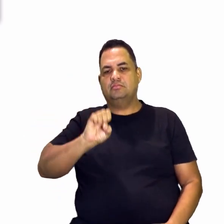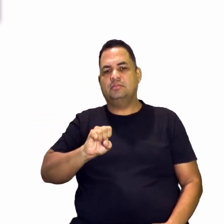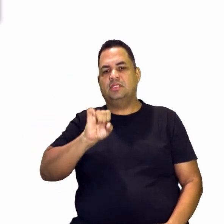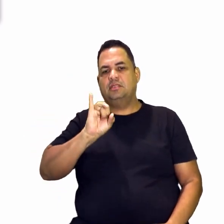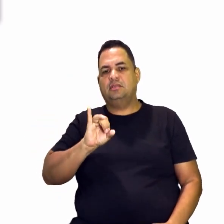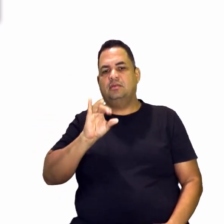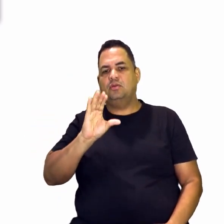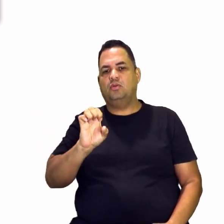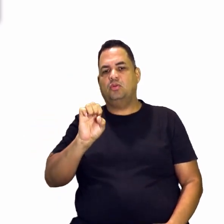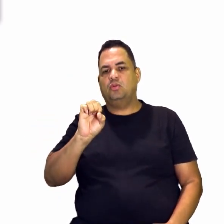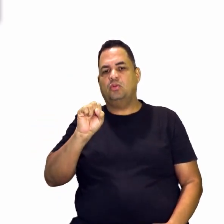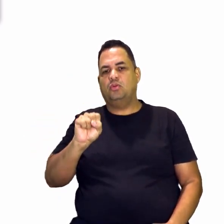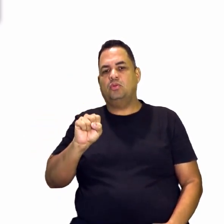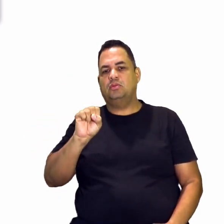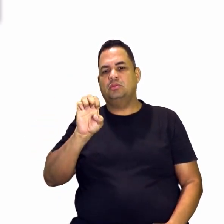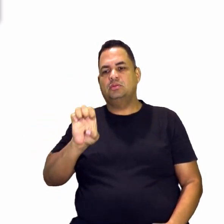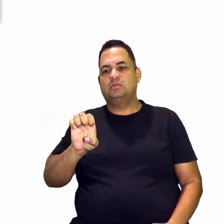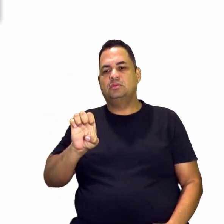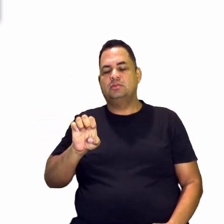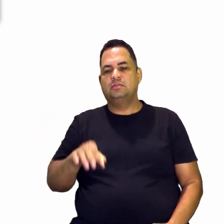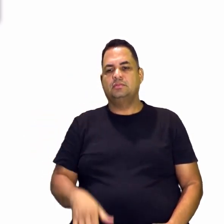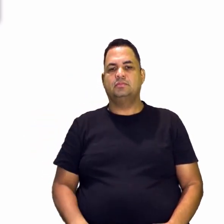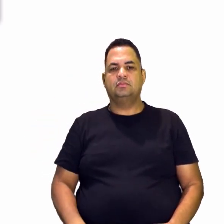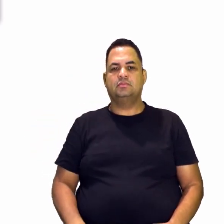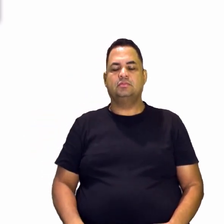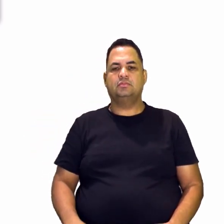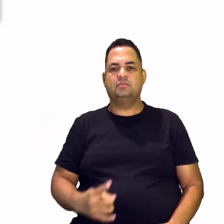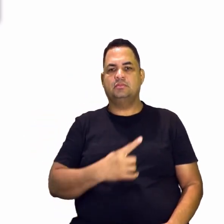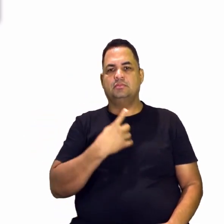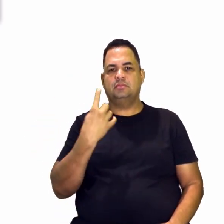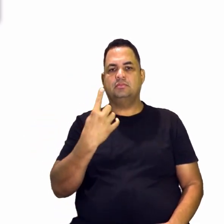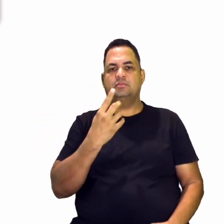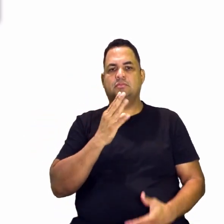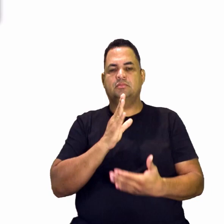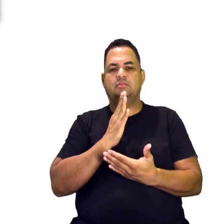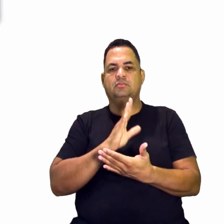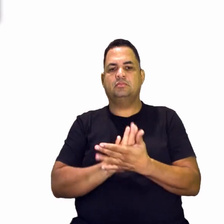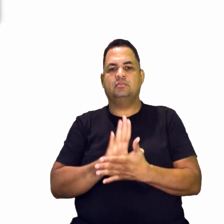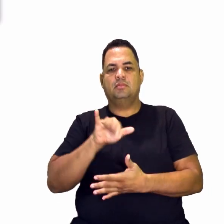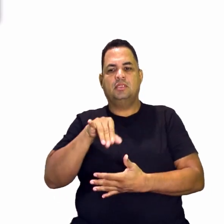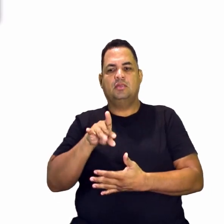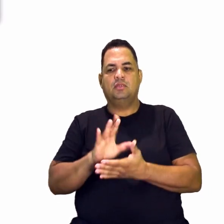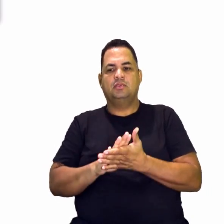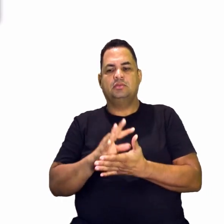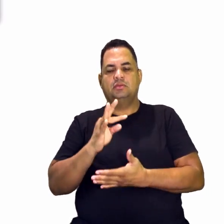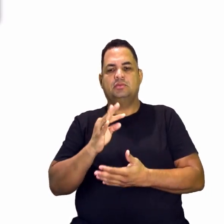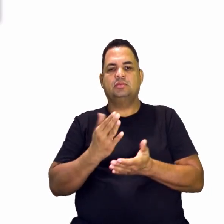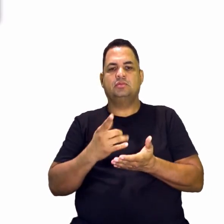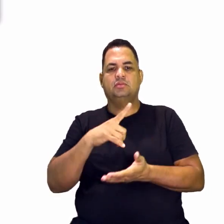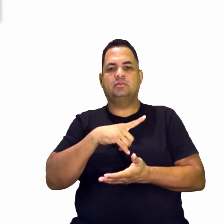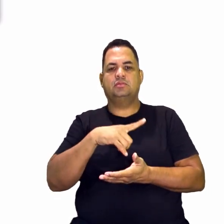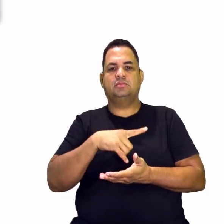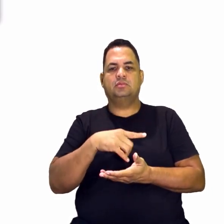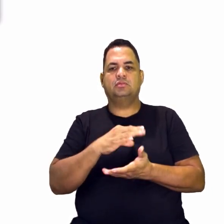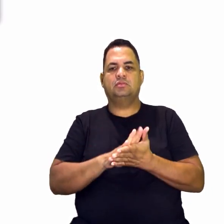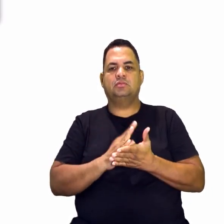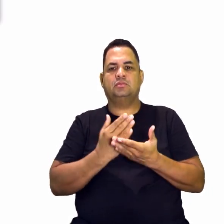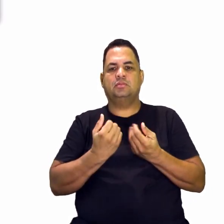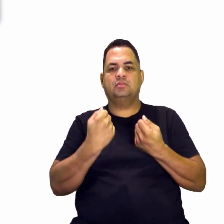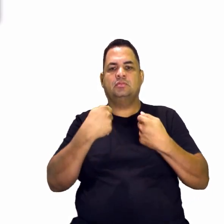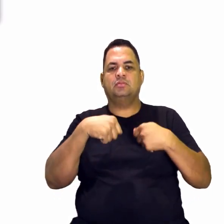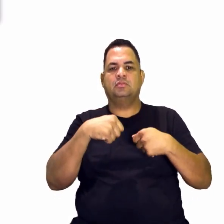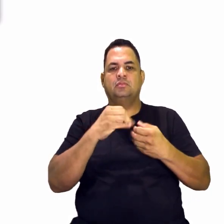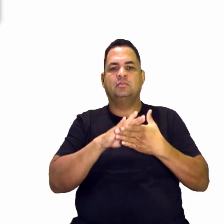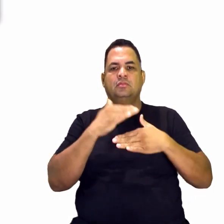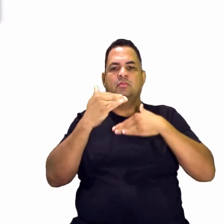iniciou aí para você. Então, a gente tinha na divisão celular 1, mitose. Mitose é aquela que vai permitir o